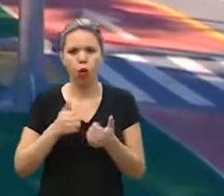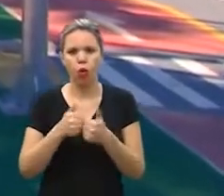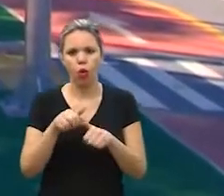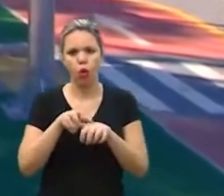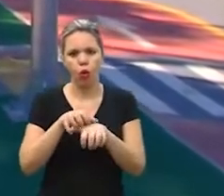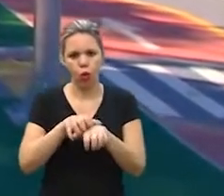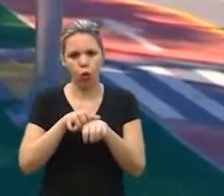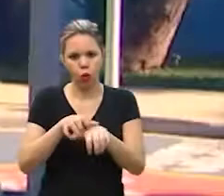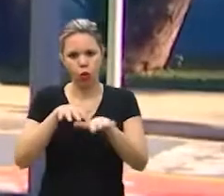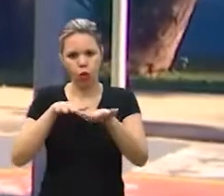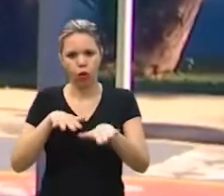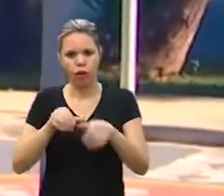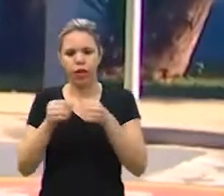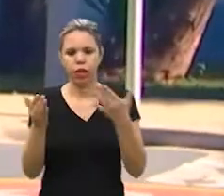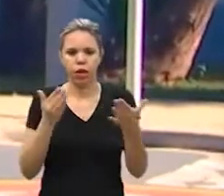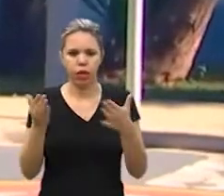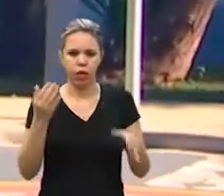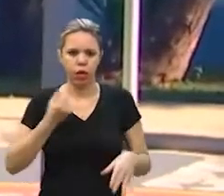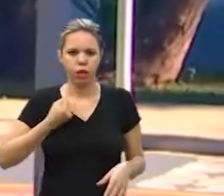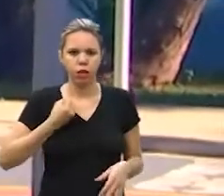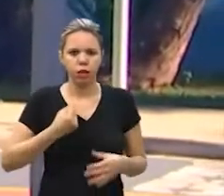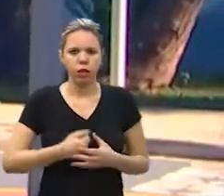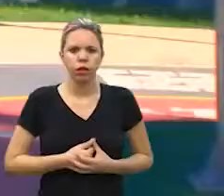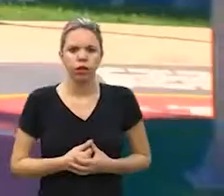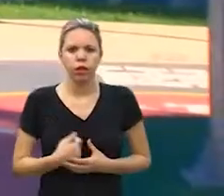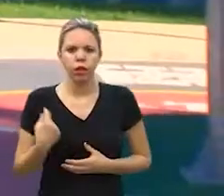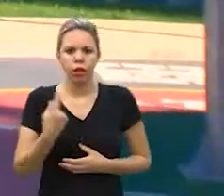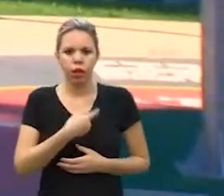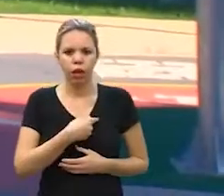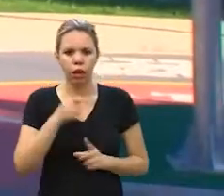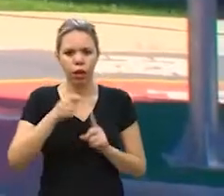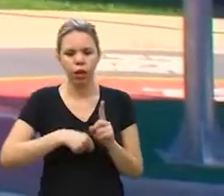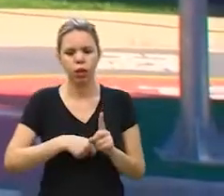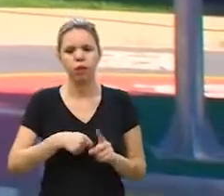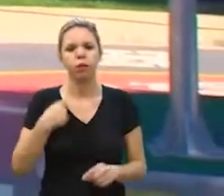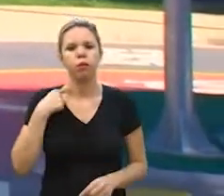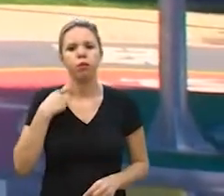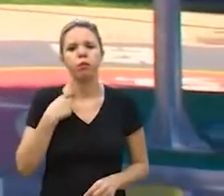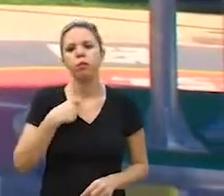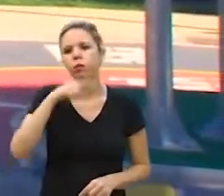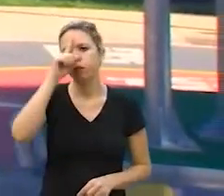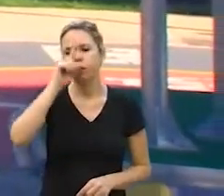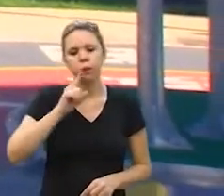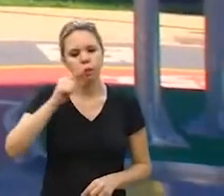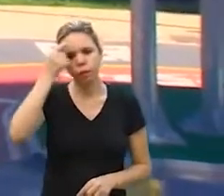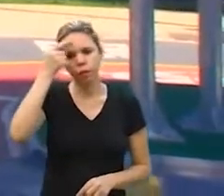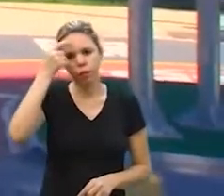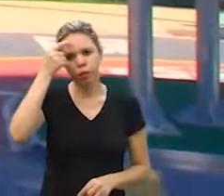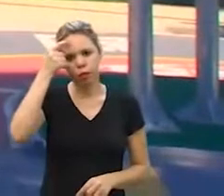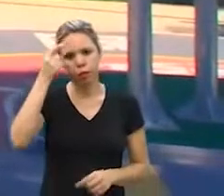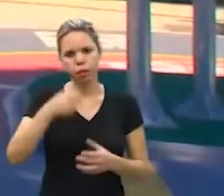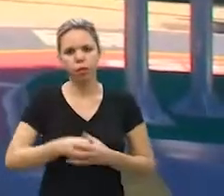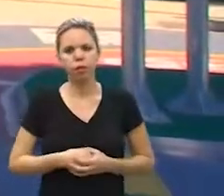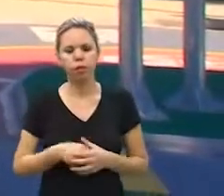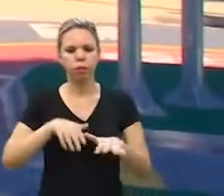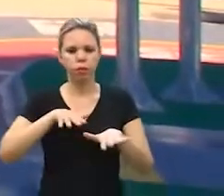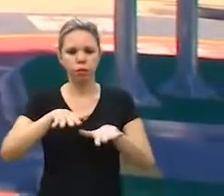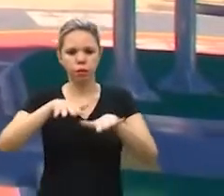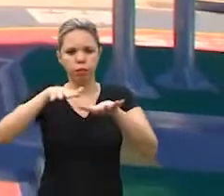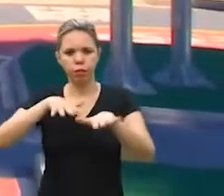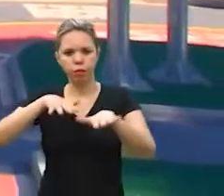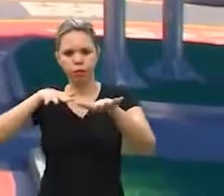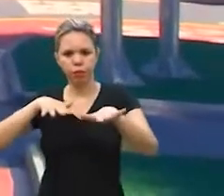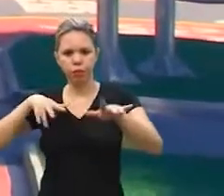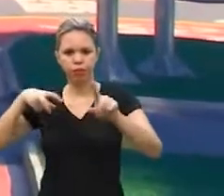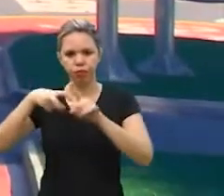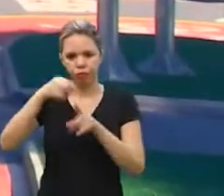de Transportes, que fez um balanço dos números. Nós estamos no mês de Maio Amarelo, né? Um mês de conscientização de